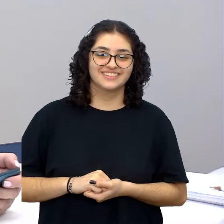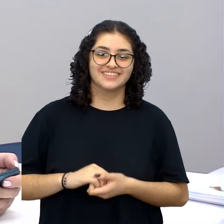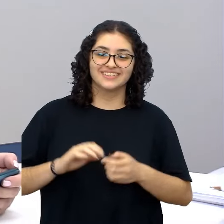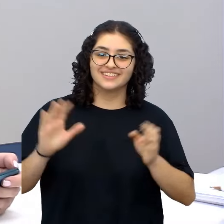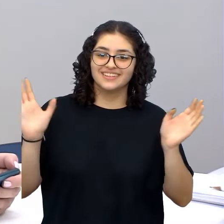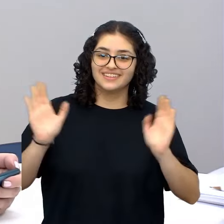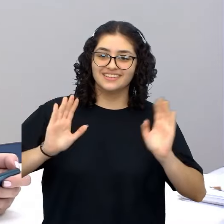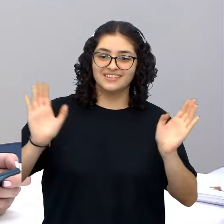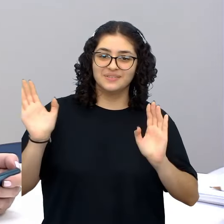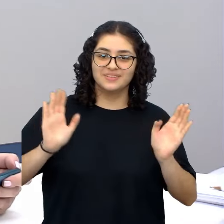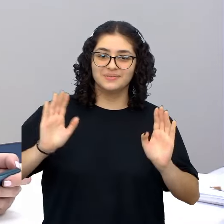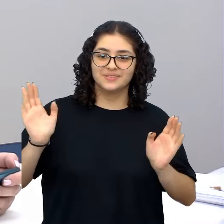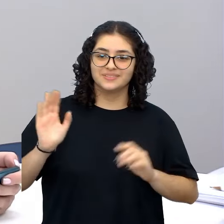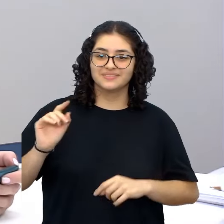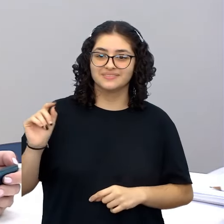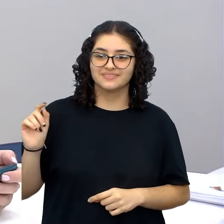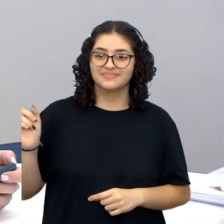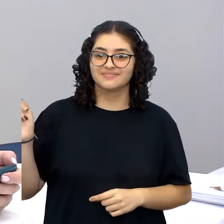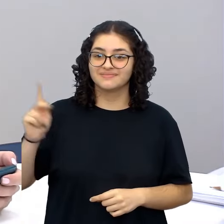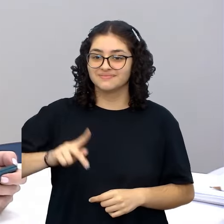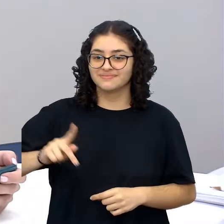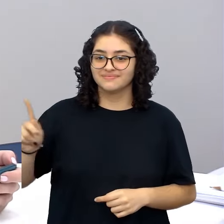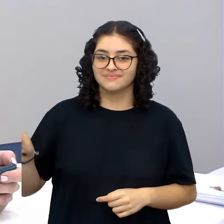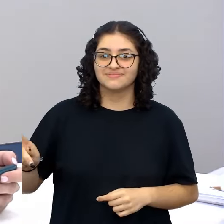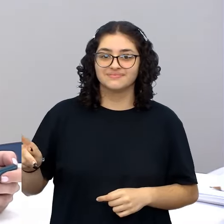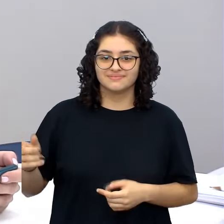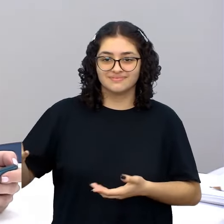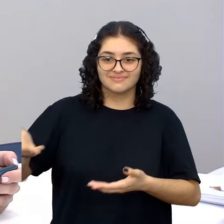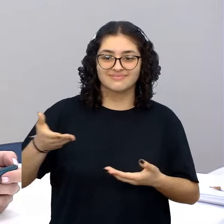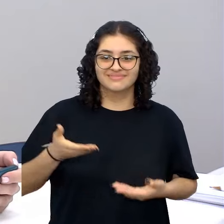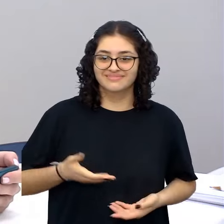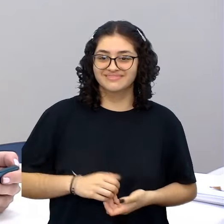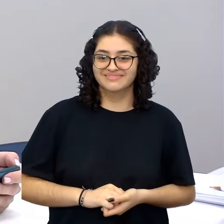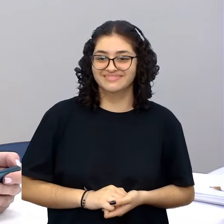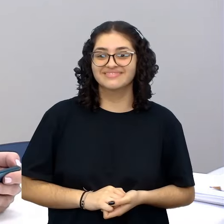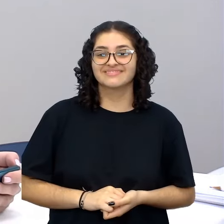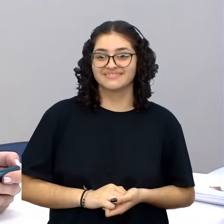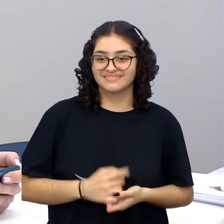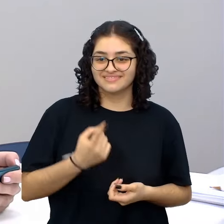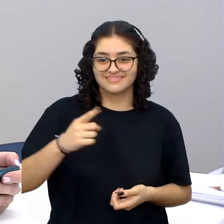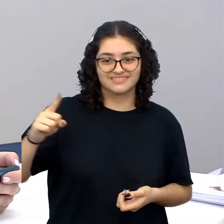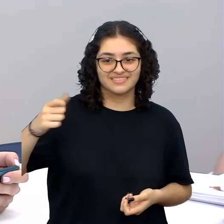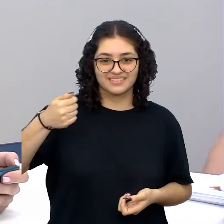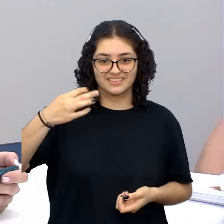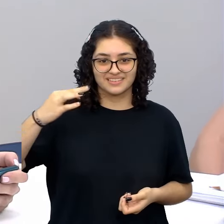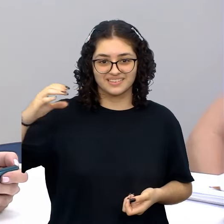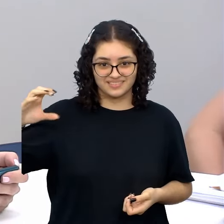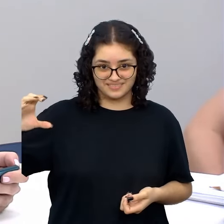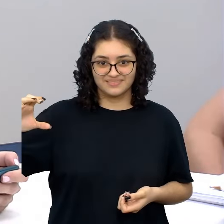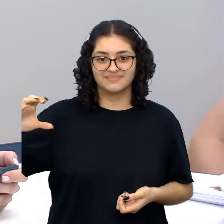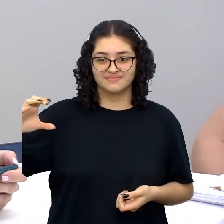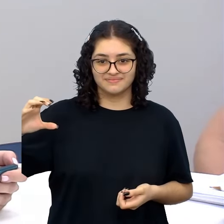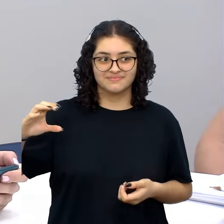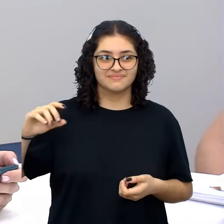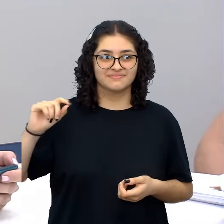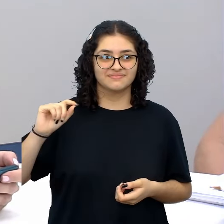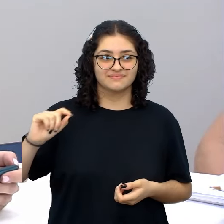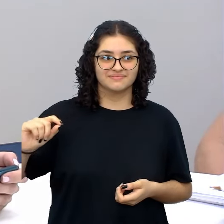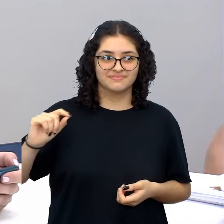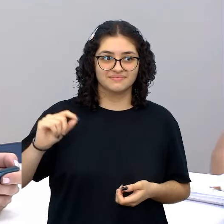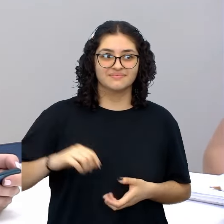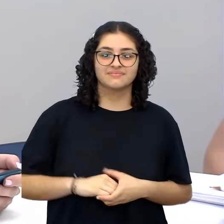Olá, professor, professora. Sejam muito bem-vindos à última TPC de Tecnologia e Inovação dos